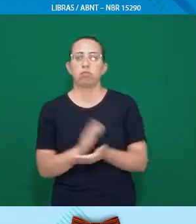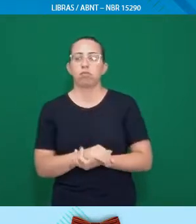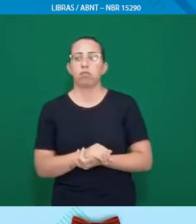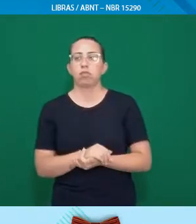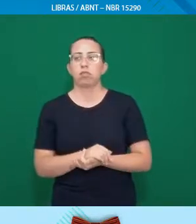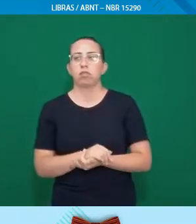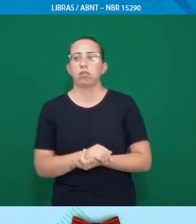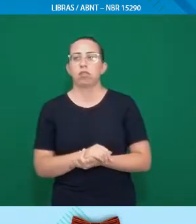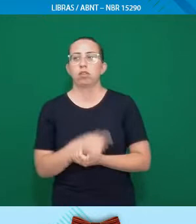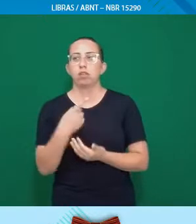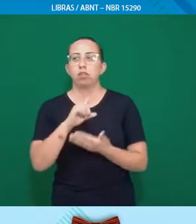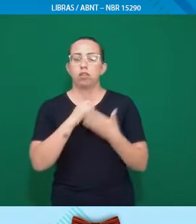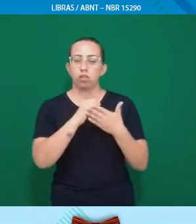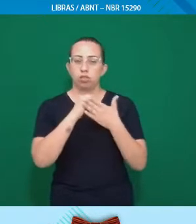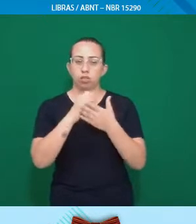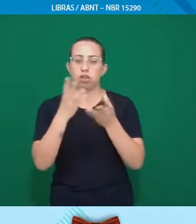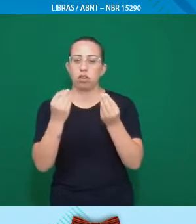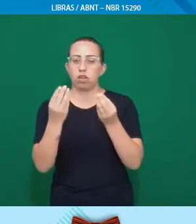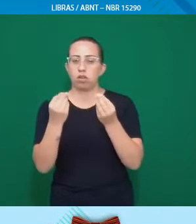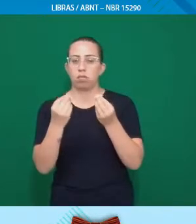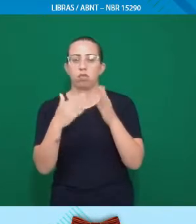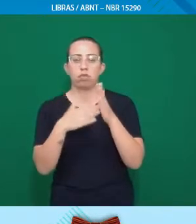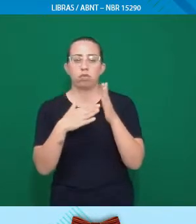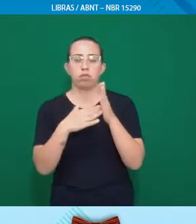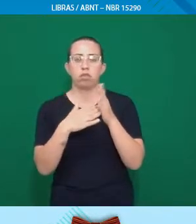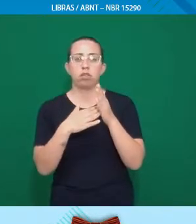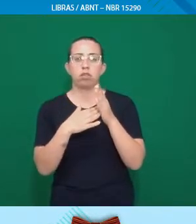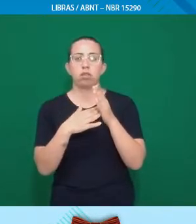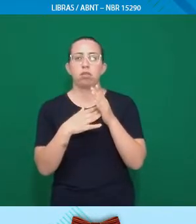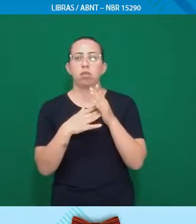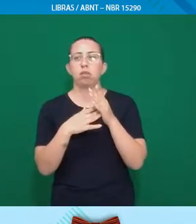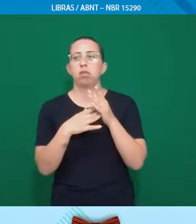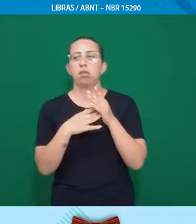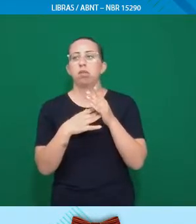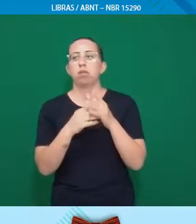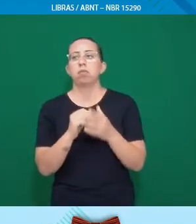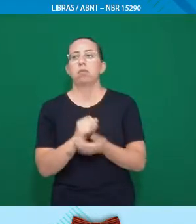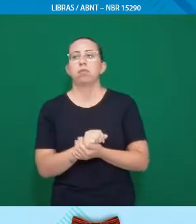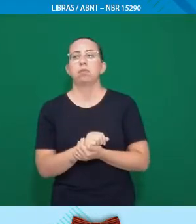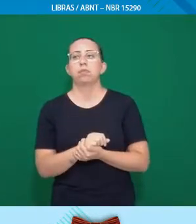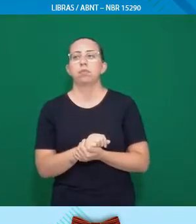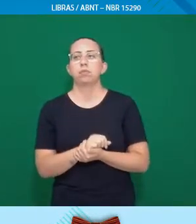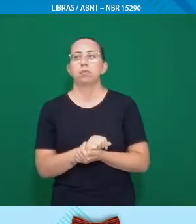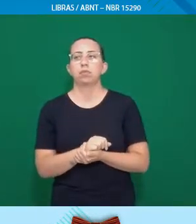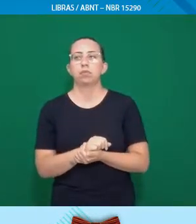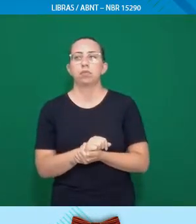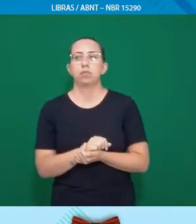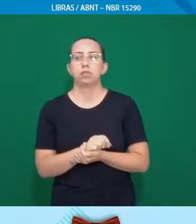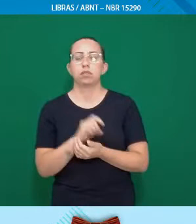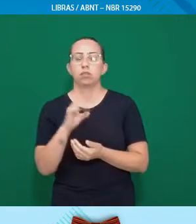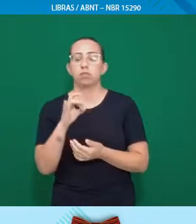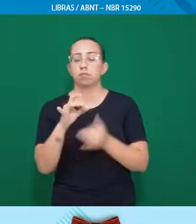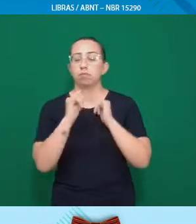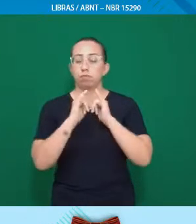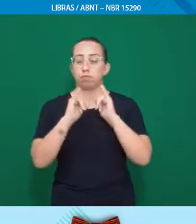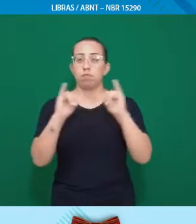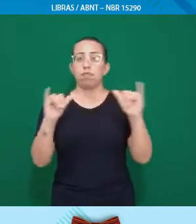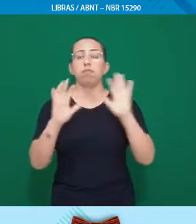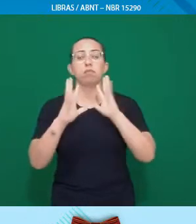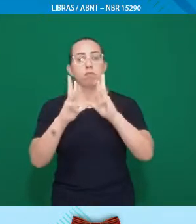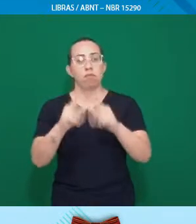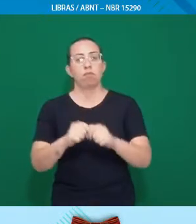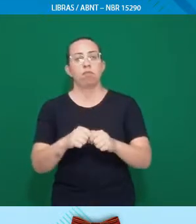Campos Novos acredito que isso vai ajudar em várias ruas que precisa aí e até algumas entradas tem de propriedade no interior tem um só para